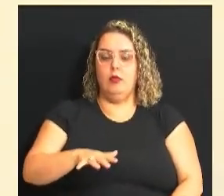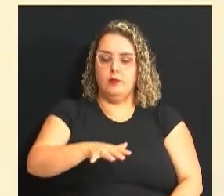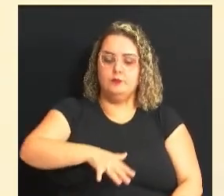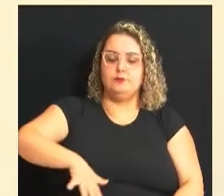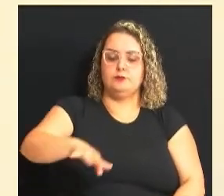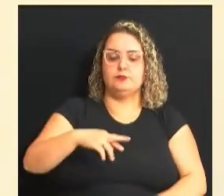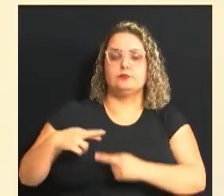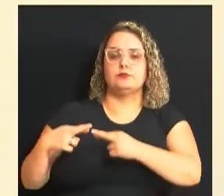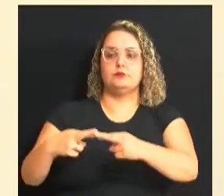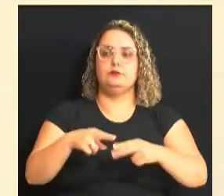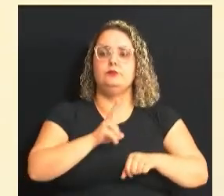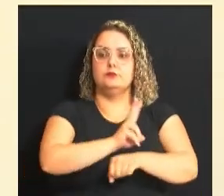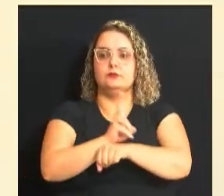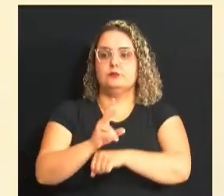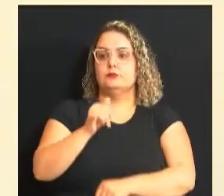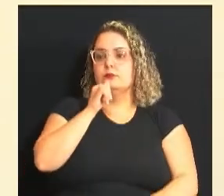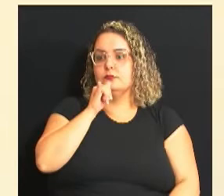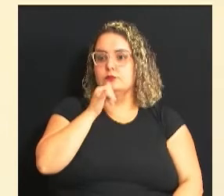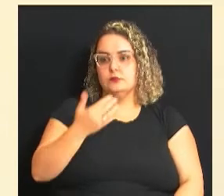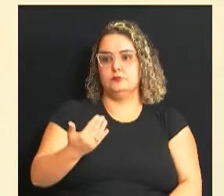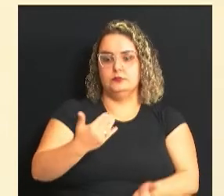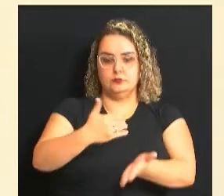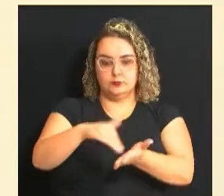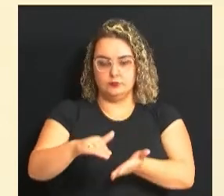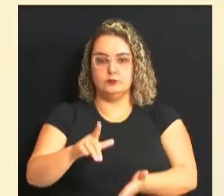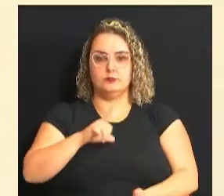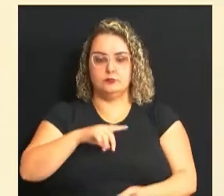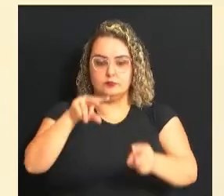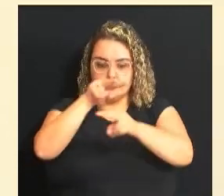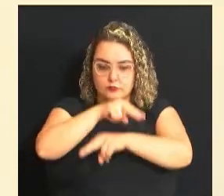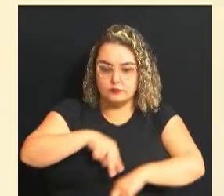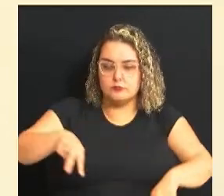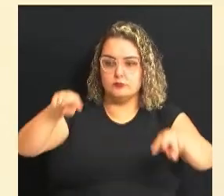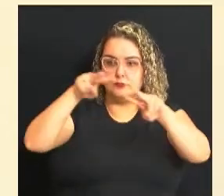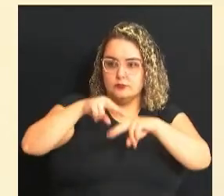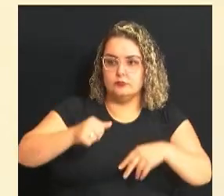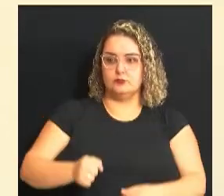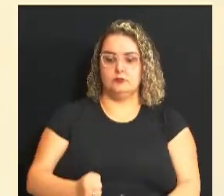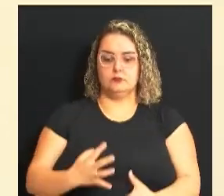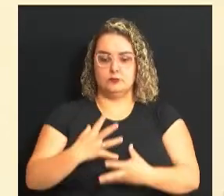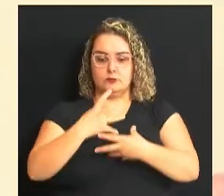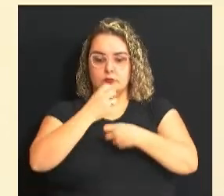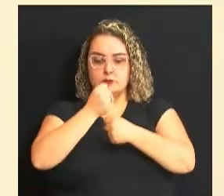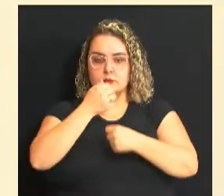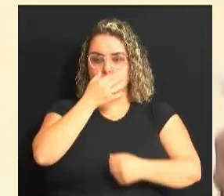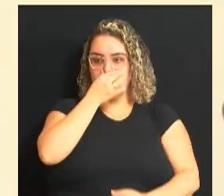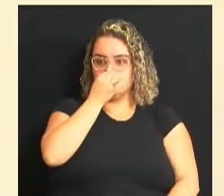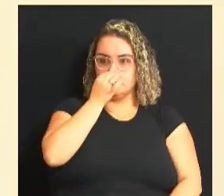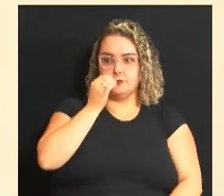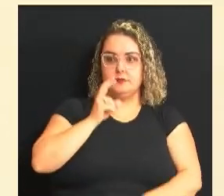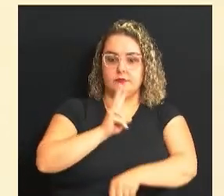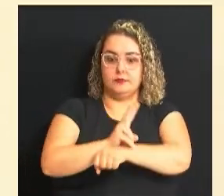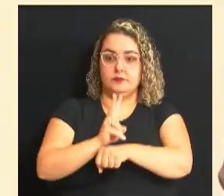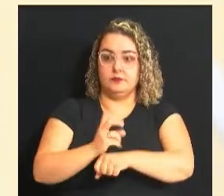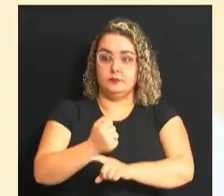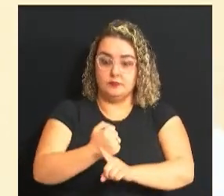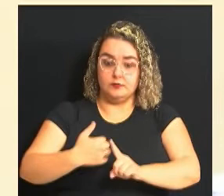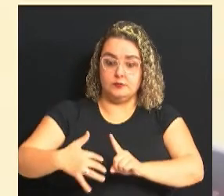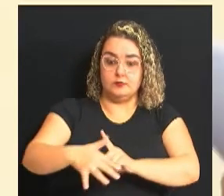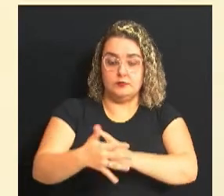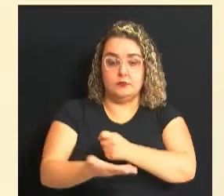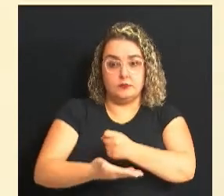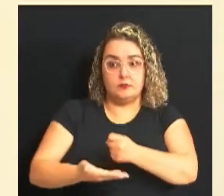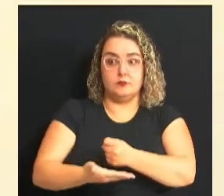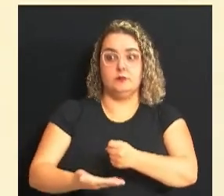proteção. Por exemplo, a secretaria tem esse olhar muito forte para a proteção social básica, para que a gente possa atuar